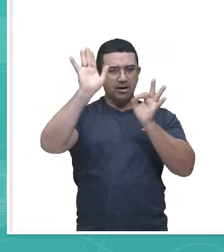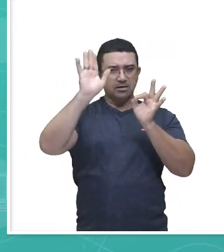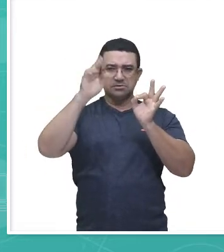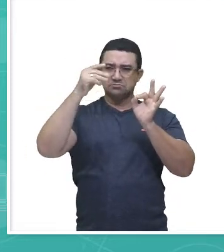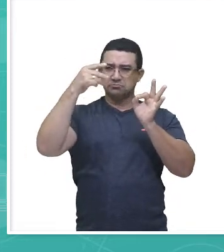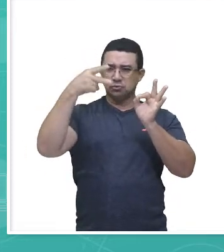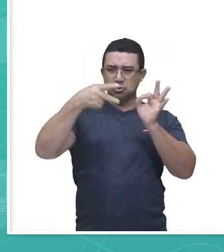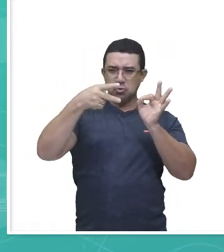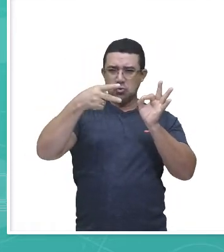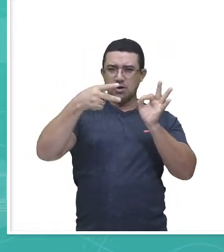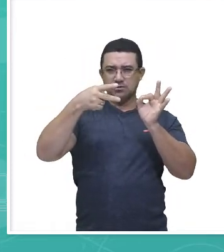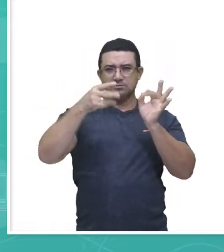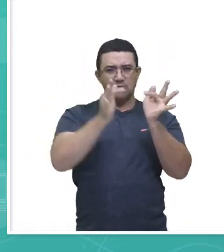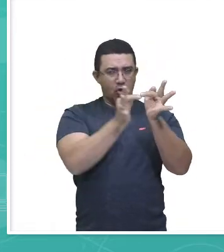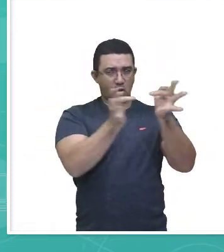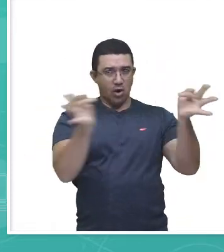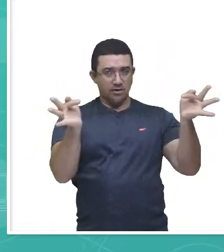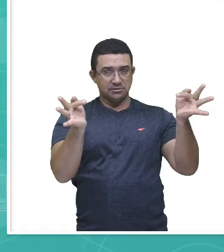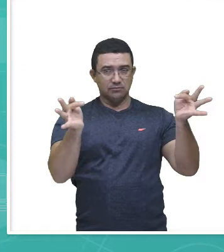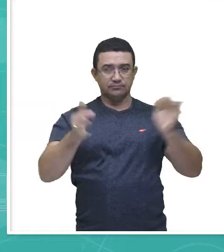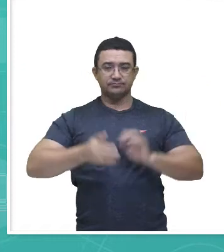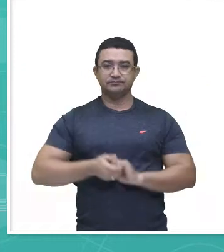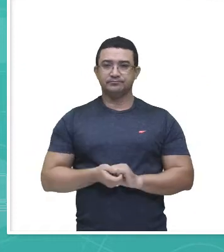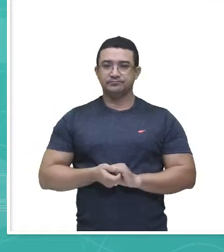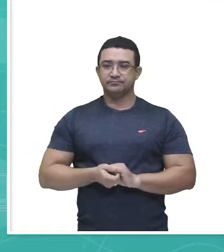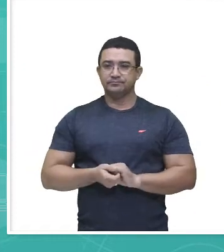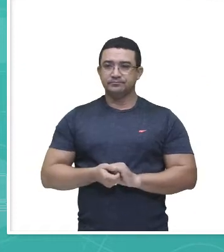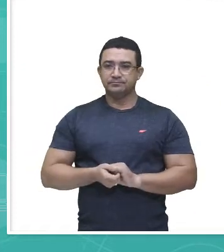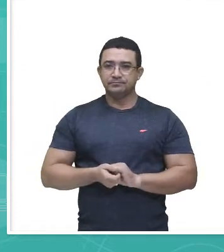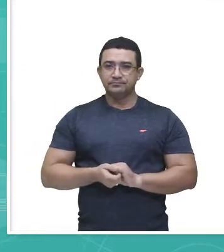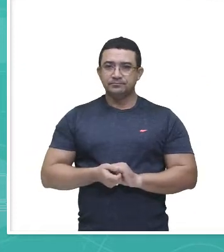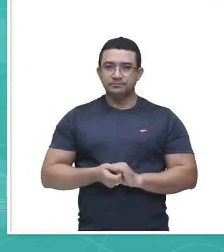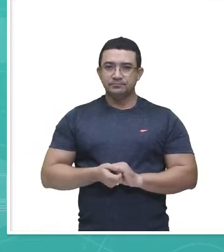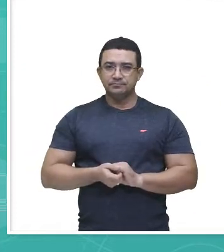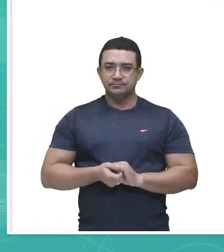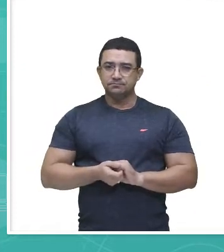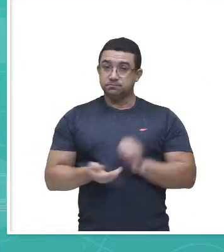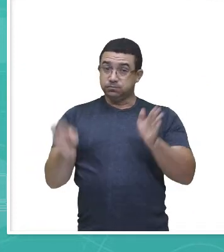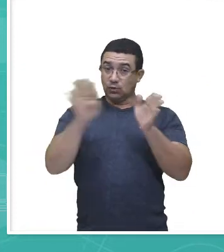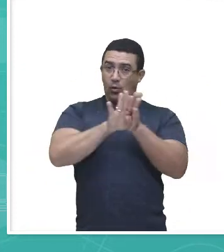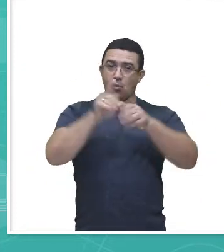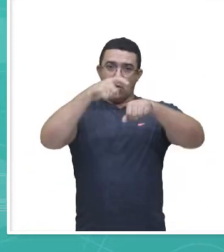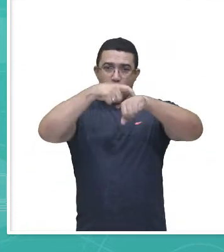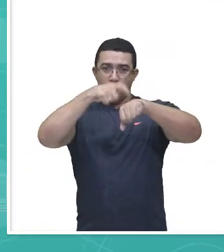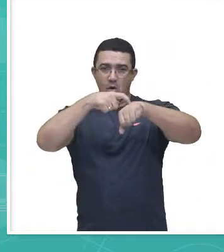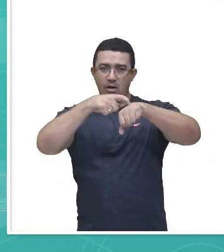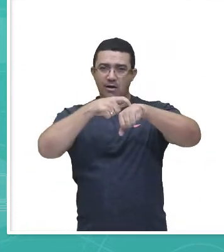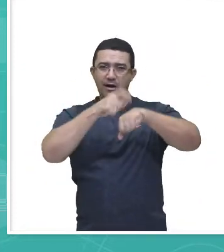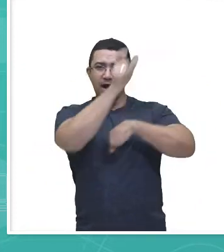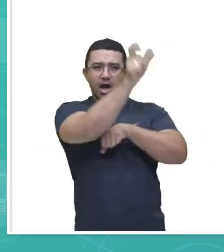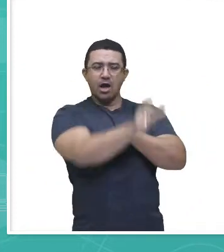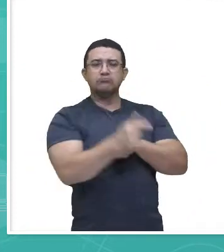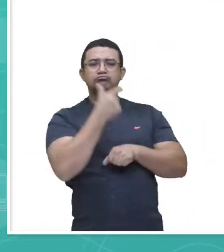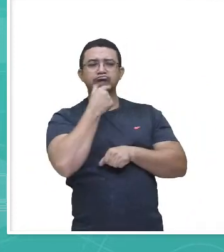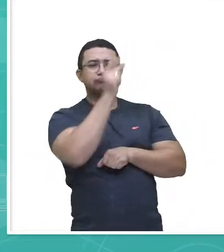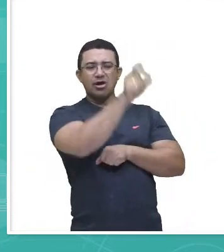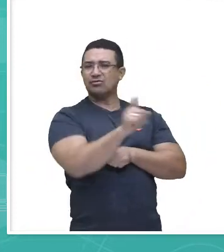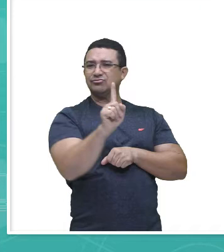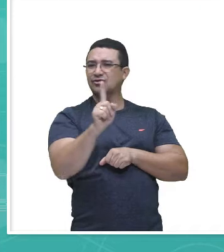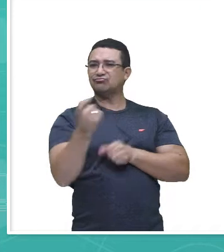duas orações, tá? De duas ou mais orações. Então, chegou a hora, ele não